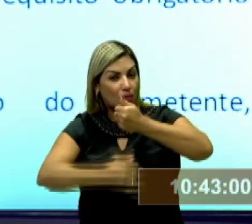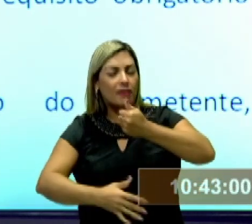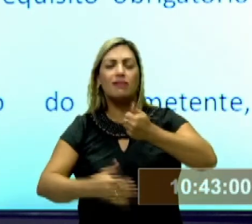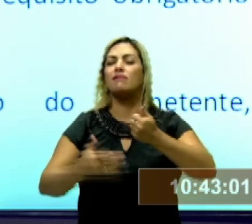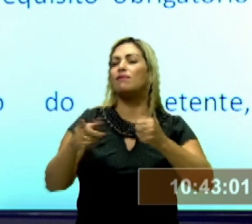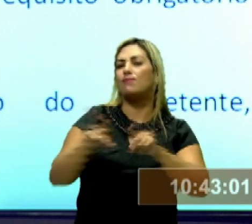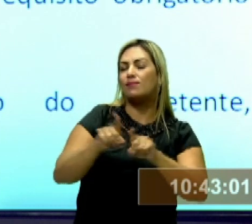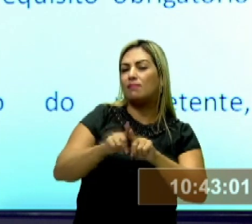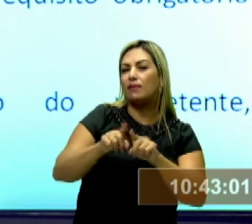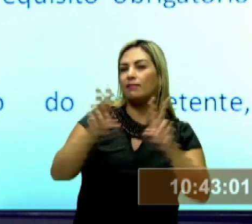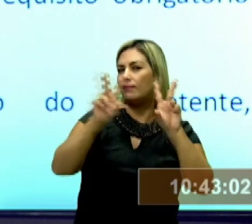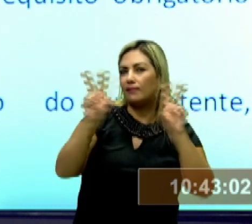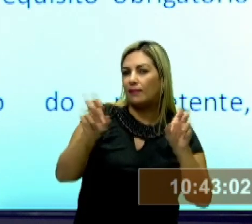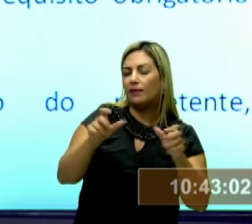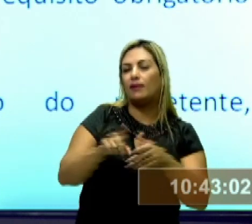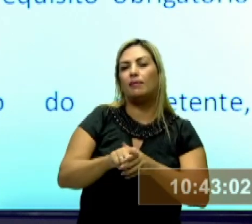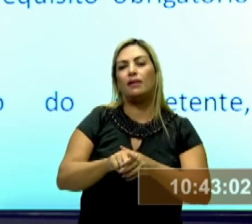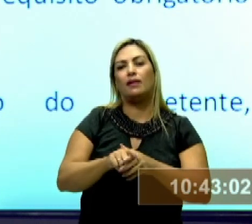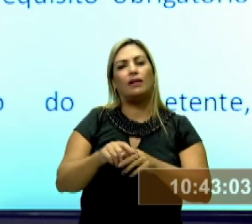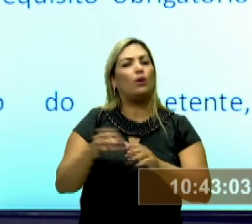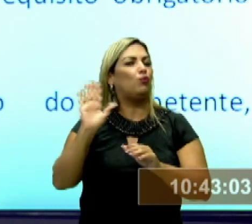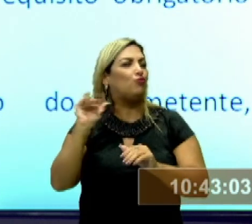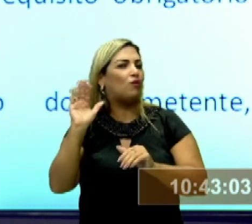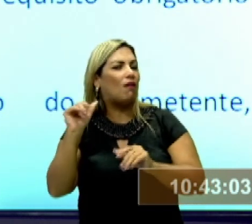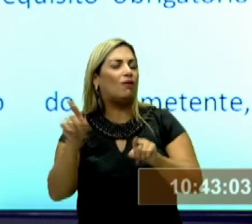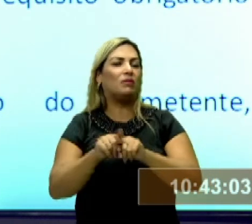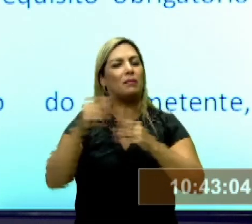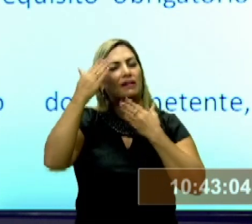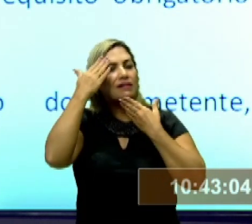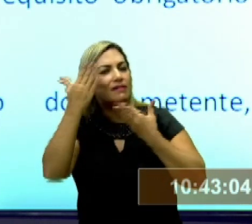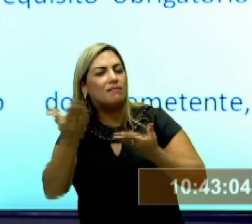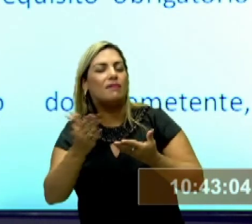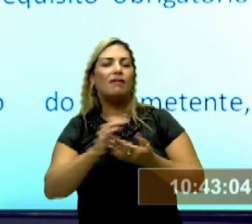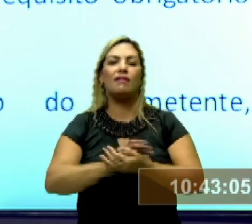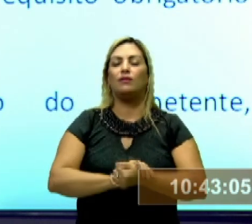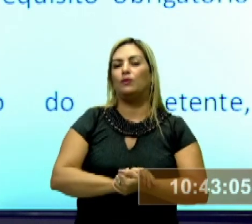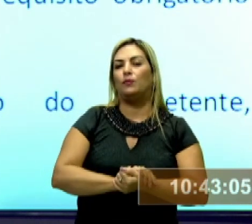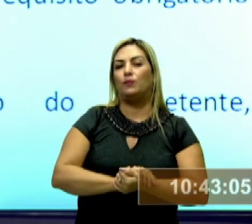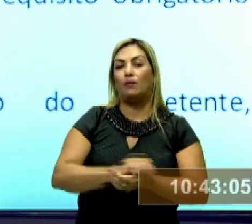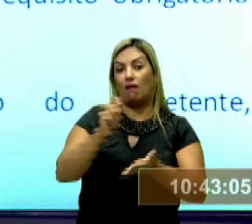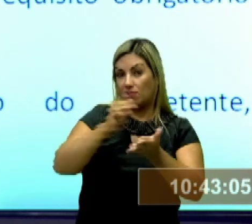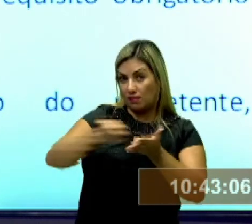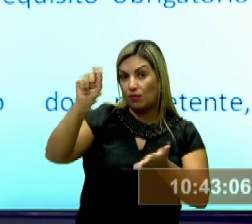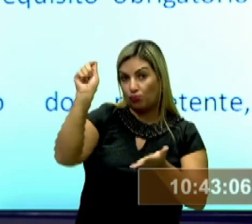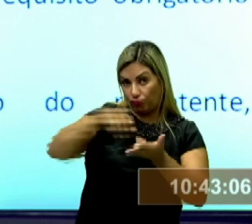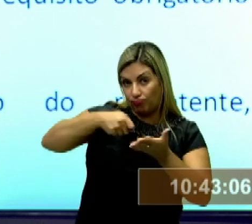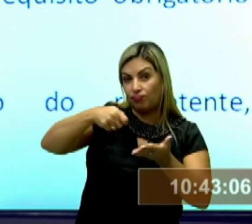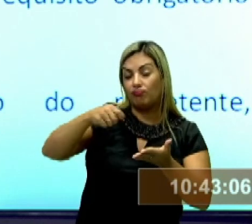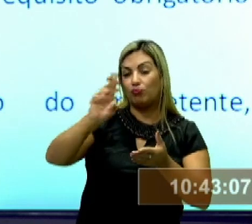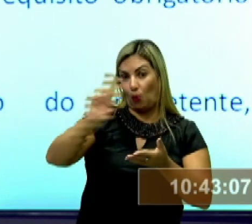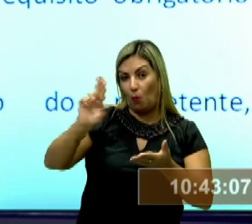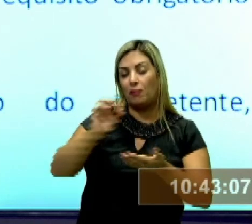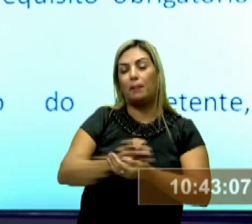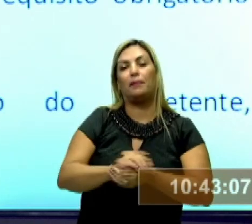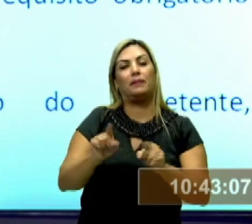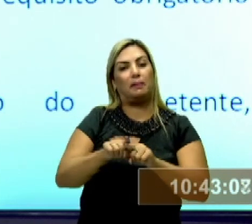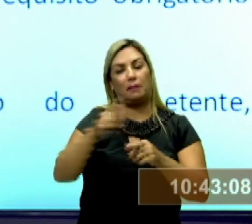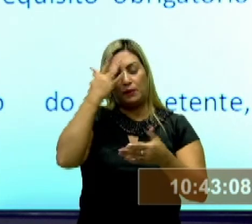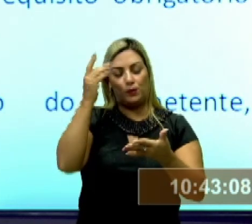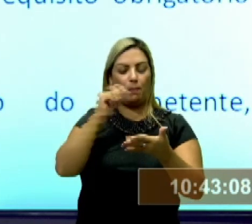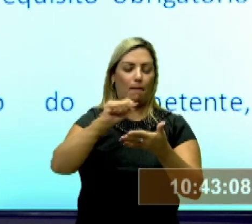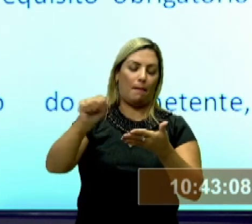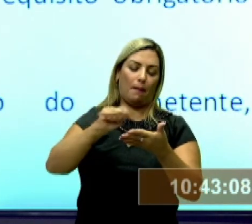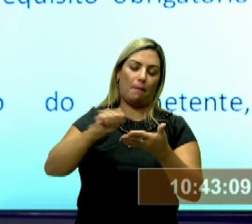tema. A despedida, o agradecimento, assinatura, que é quem está